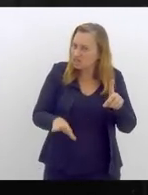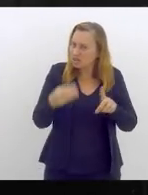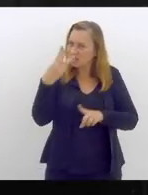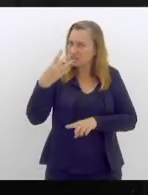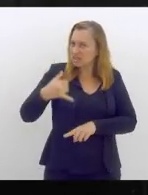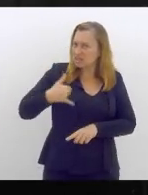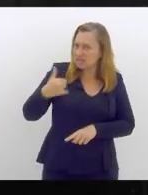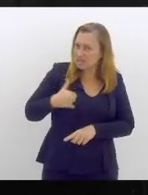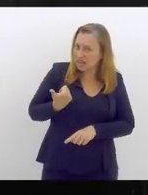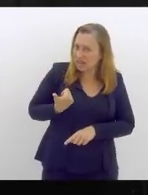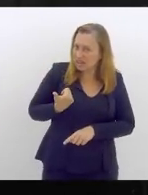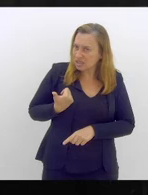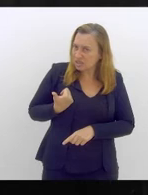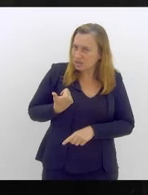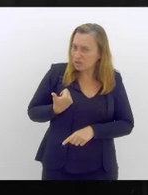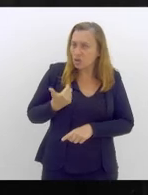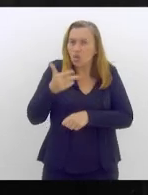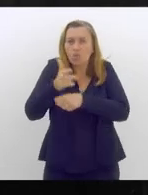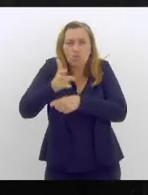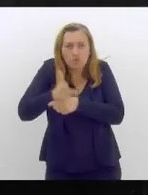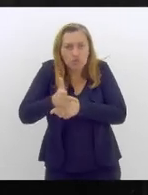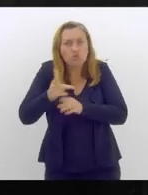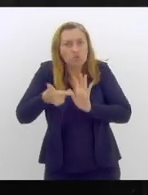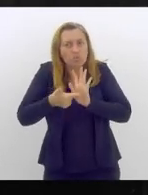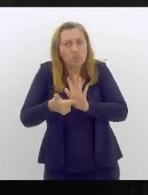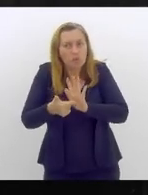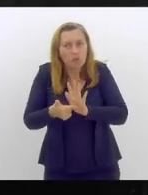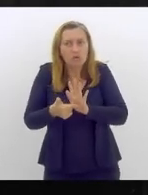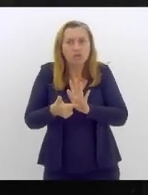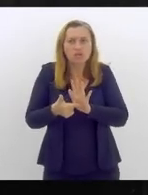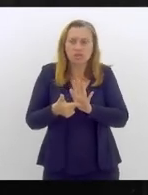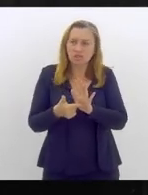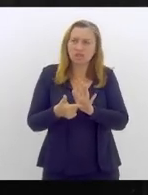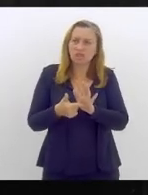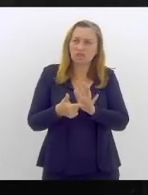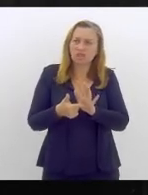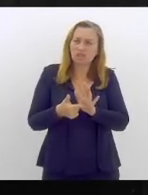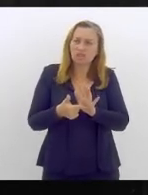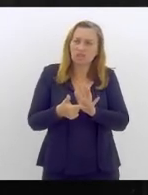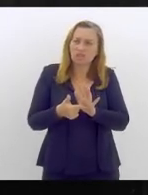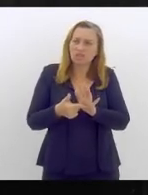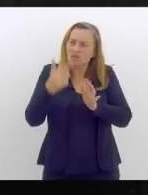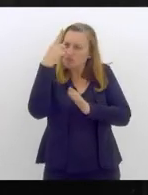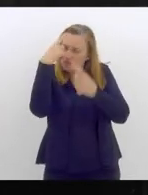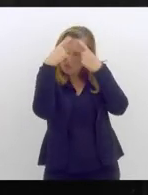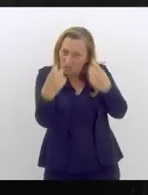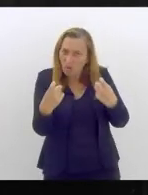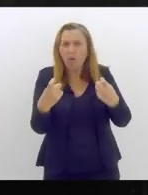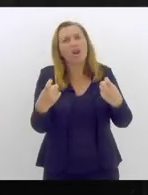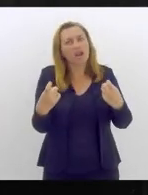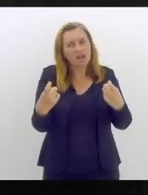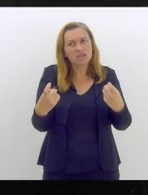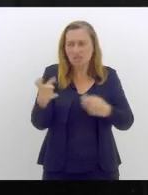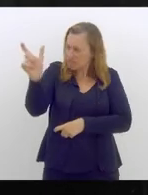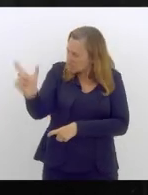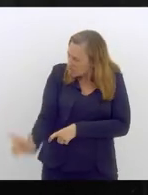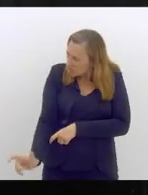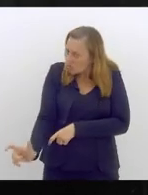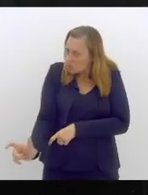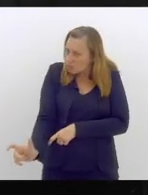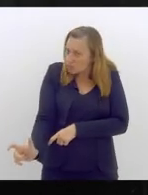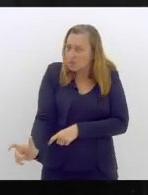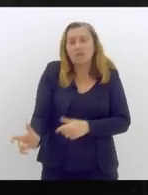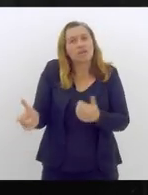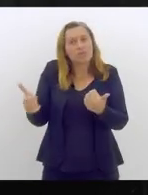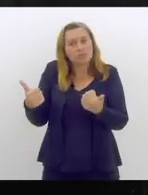3 anos e o vídeo mostra tamanho agressividade deste deste senhor que deveria